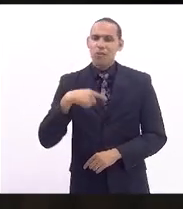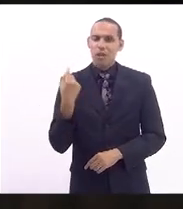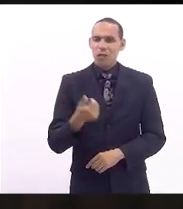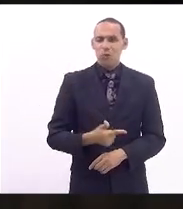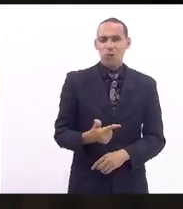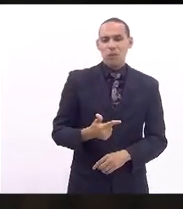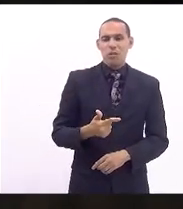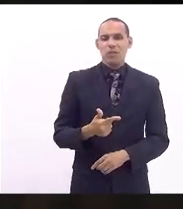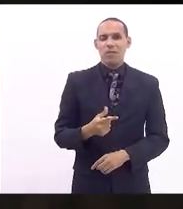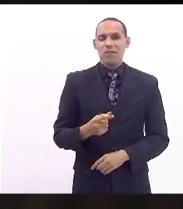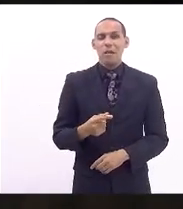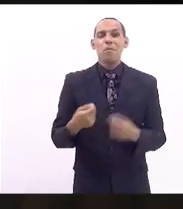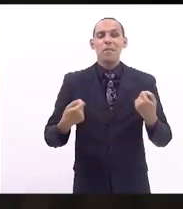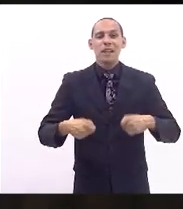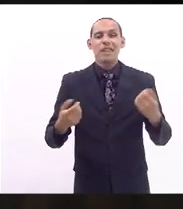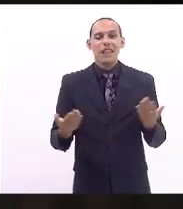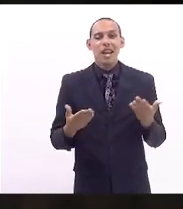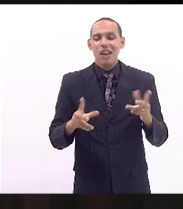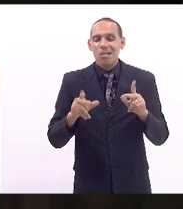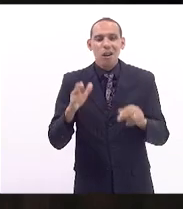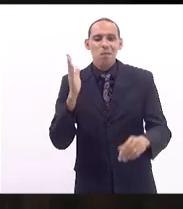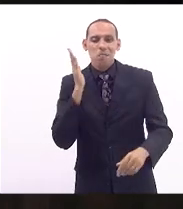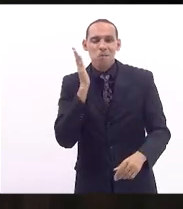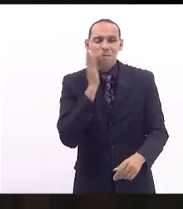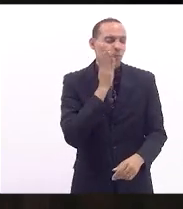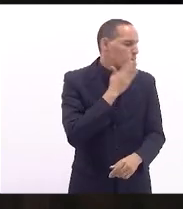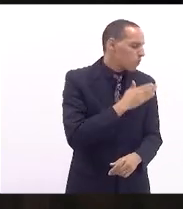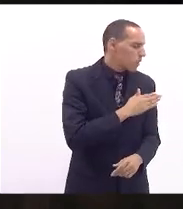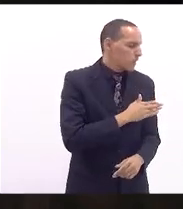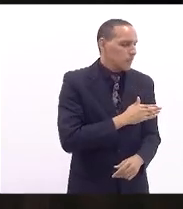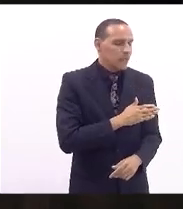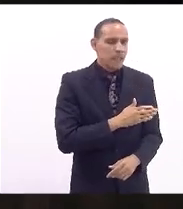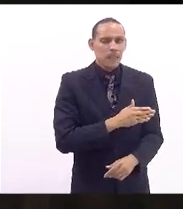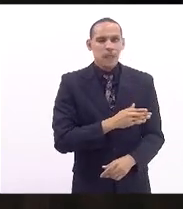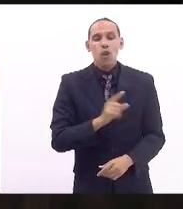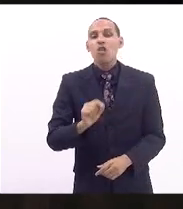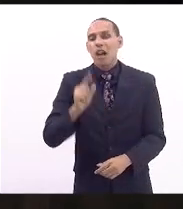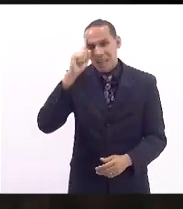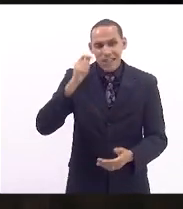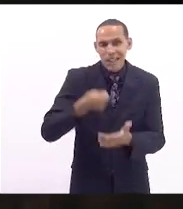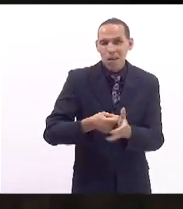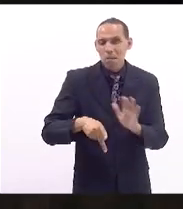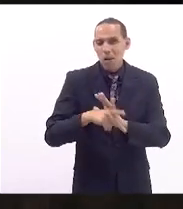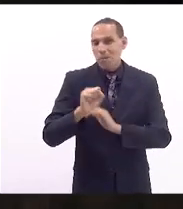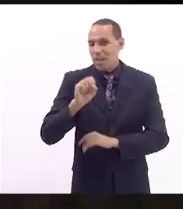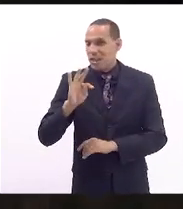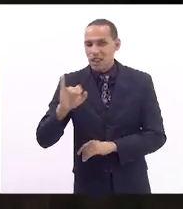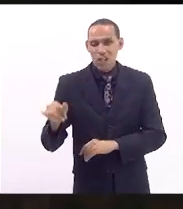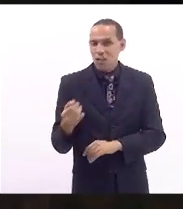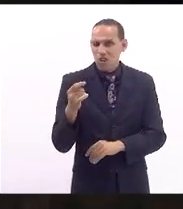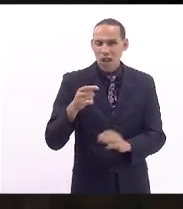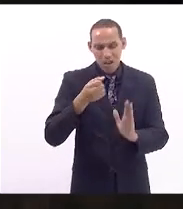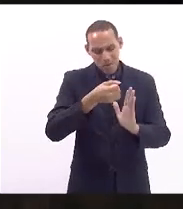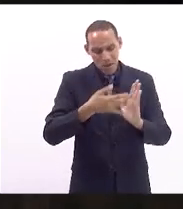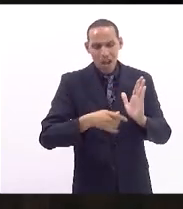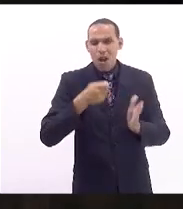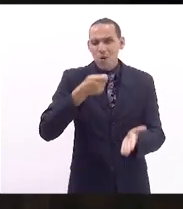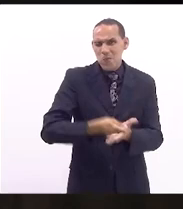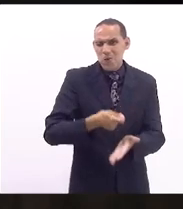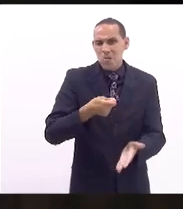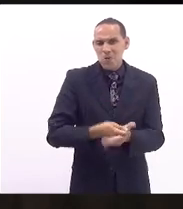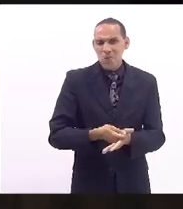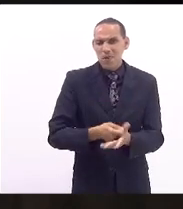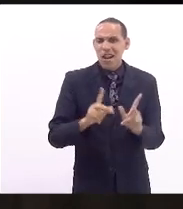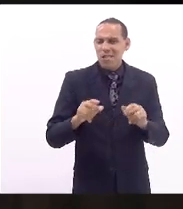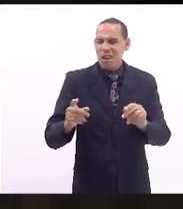levar esse tapa na cara com essa decisão alta e do STJ sobre o rol taxativo então